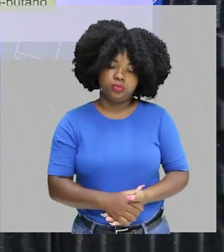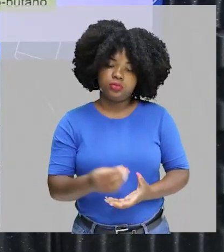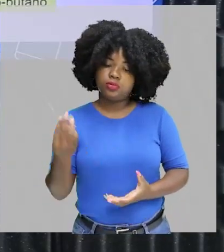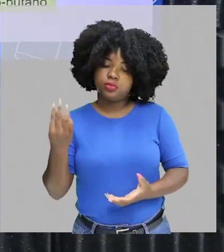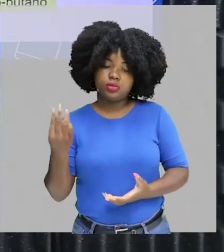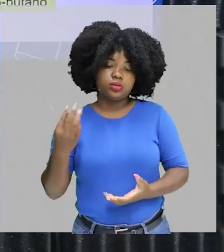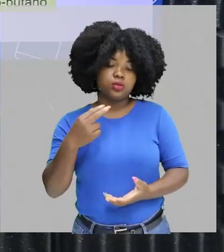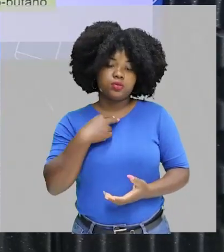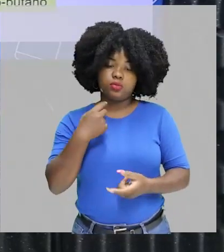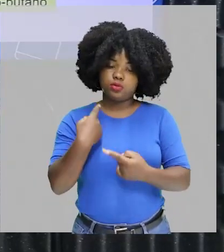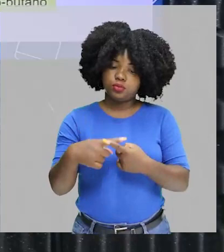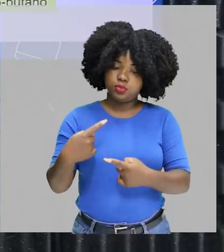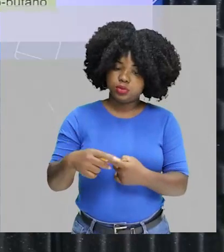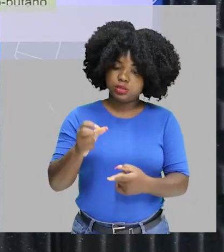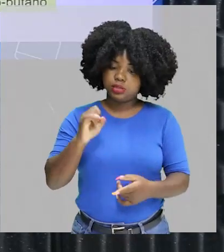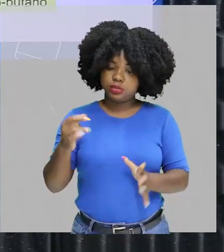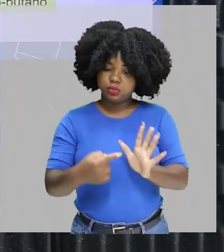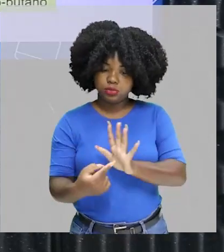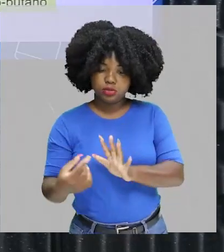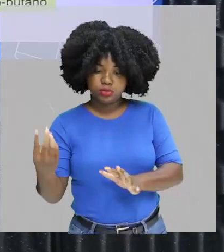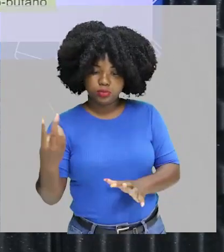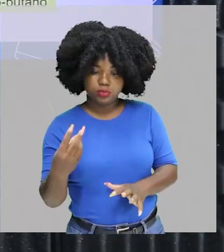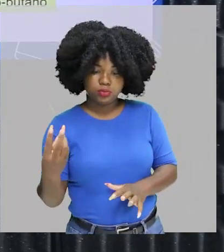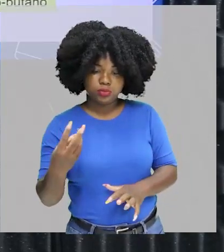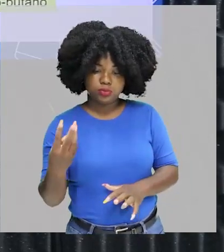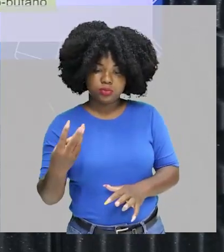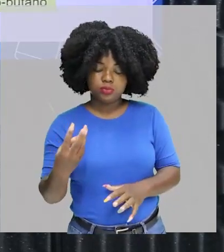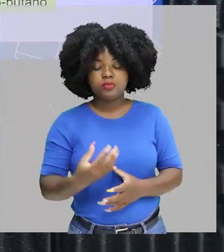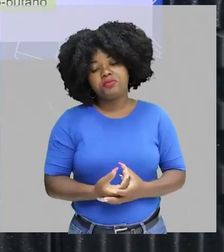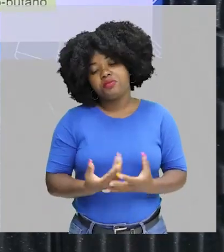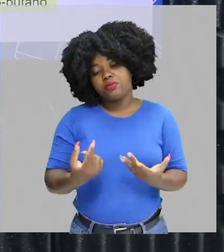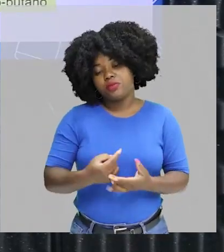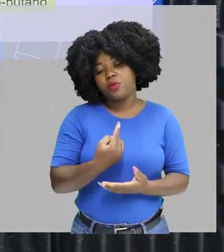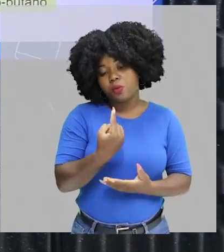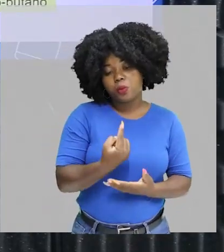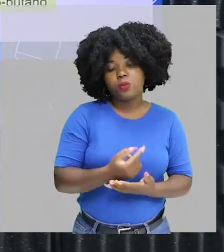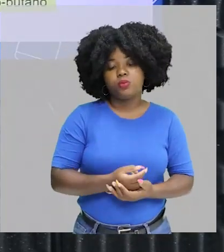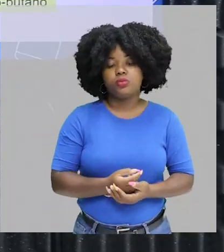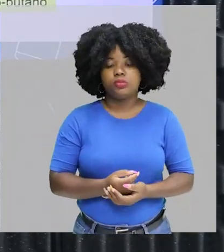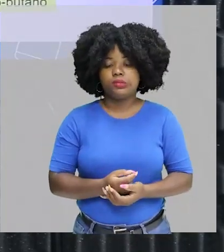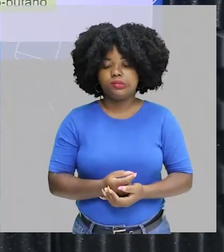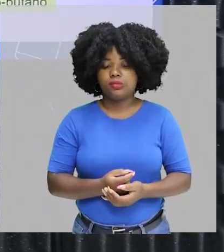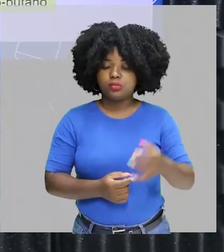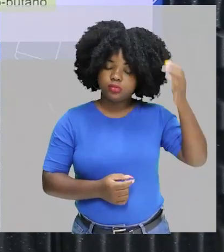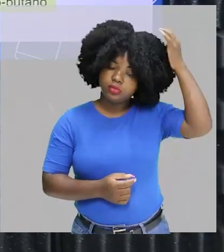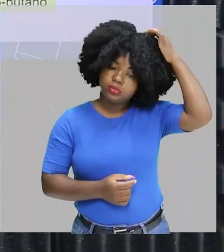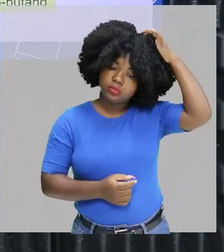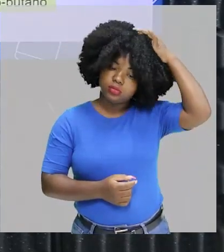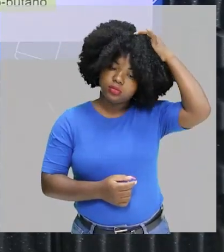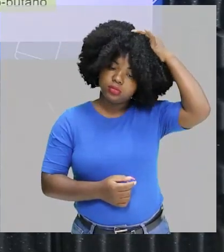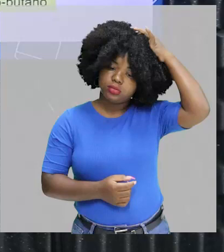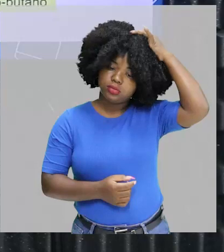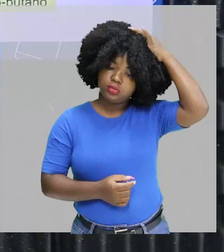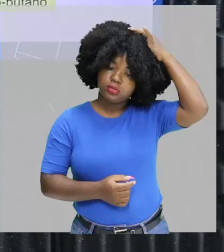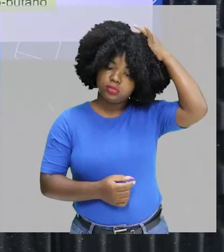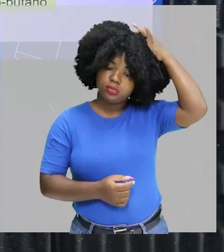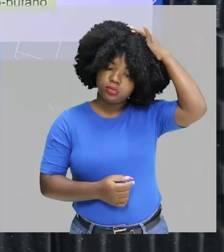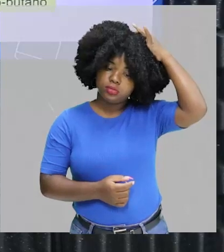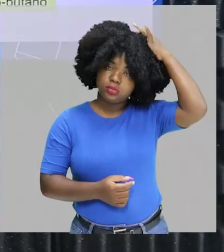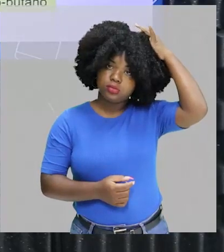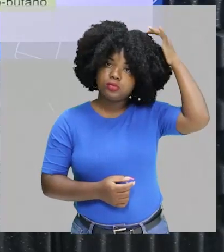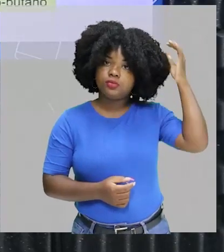3 não, porque se aparecer no carbono 3, na verdade ele vai ser o carbono 1, porque por lá nós vamos começar a